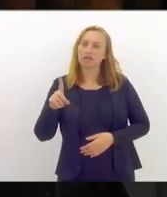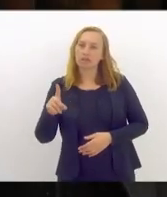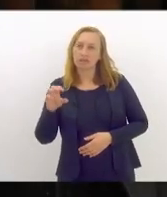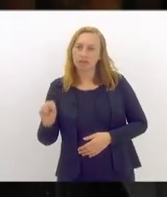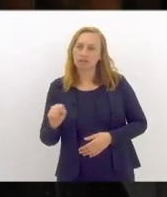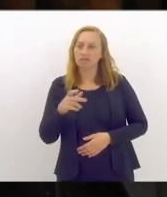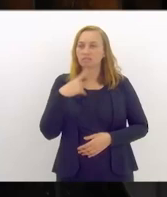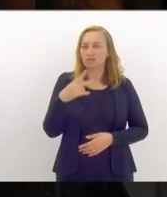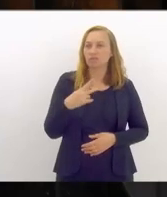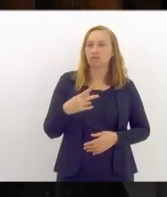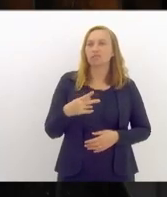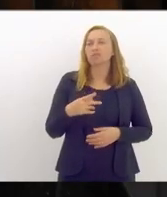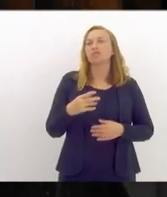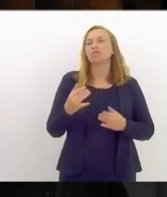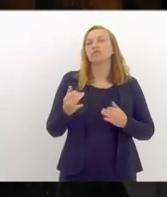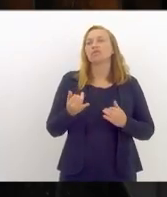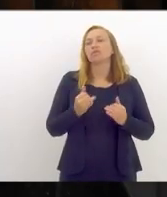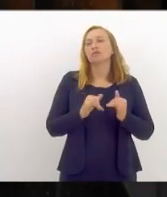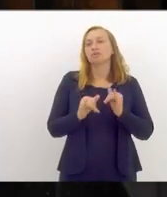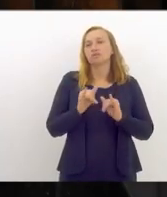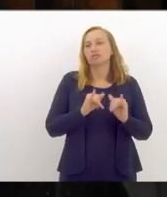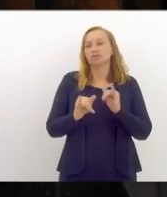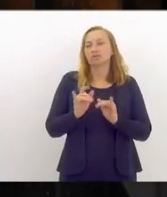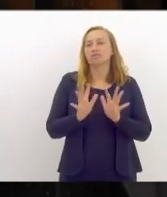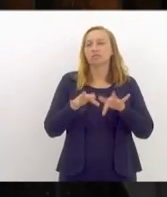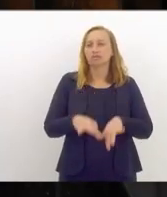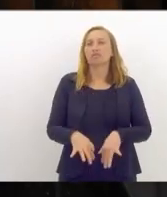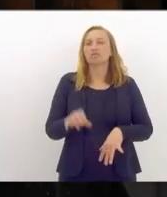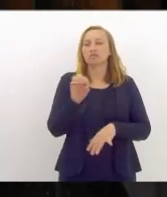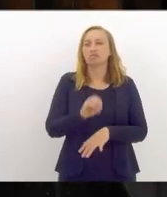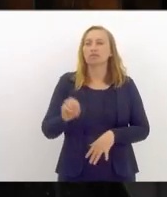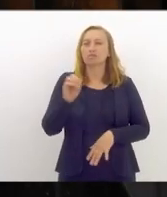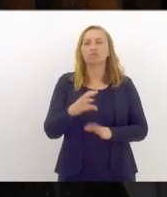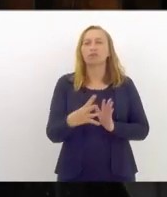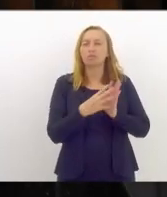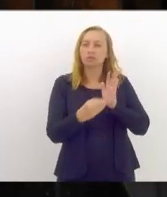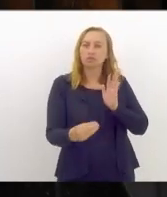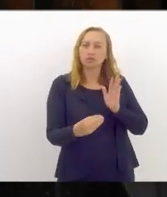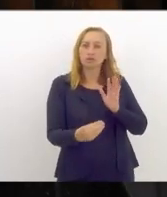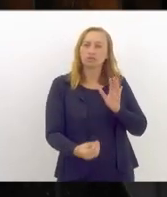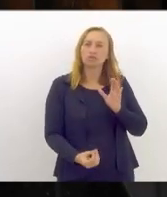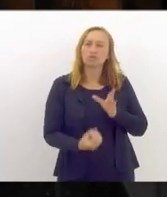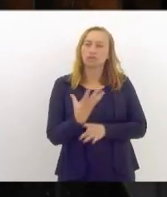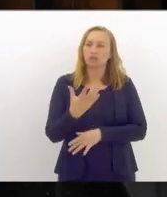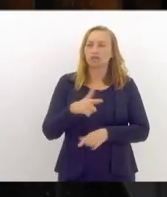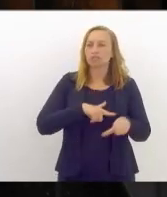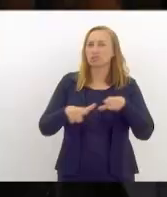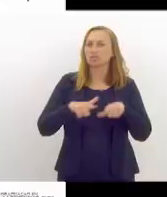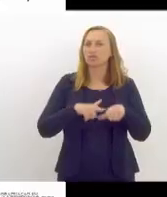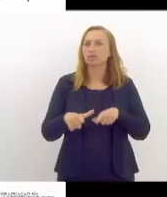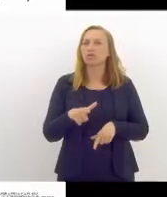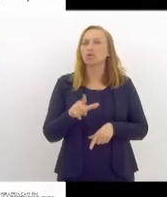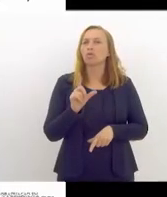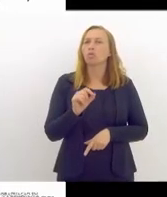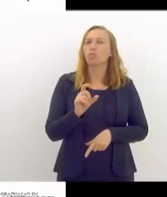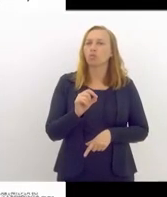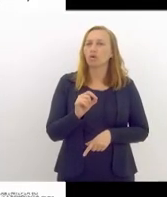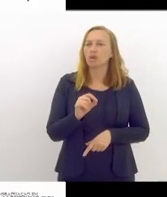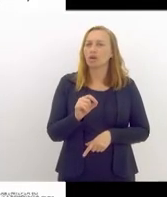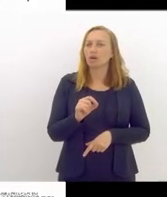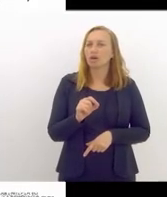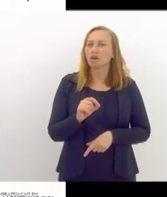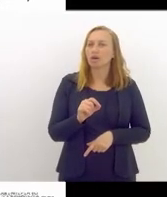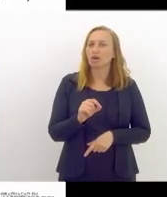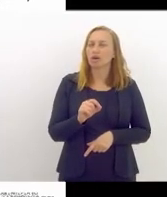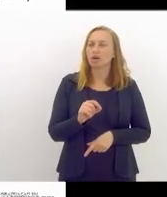uma nota técnica no final de outubro o modelo gerador de empregos o que que o BNDS simula com a